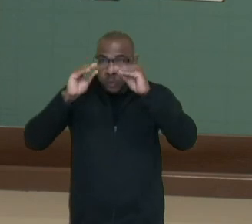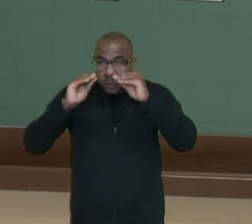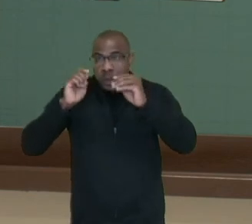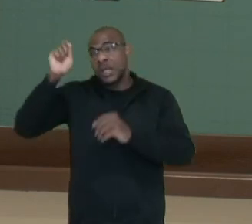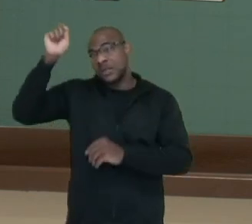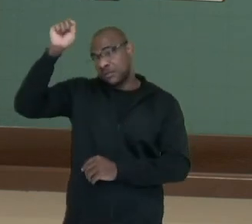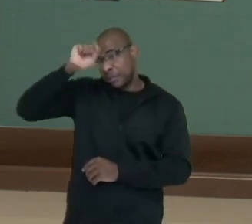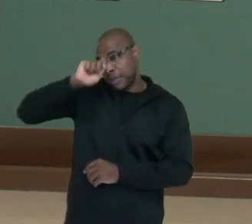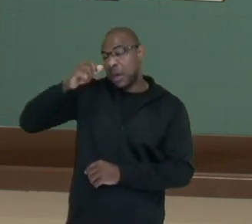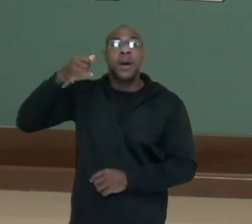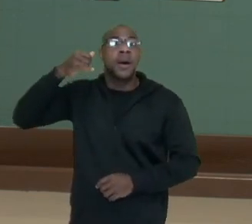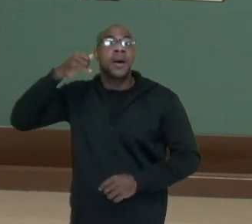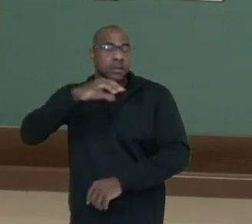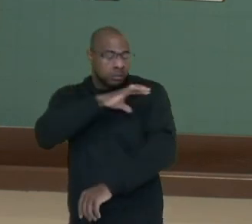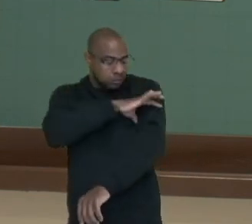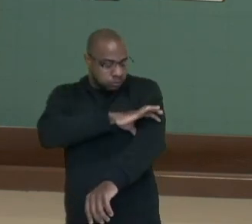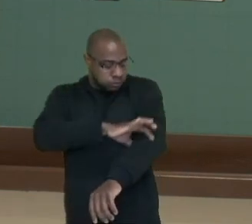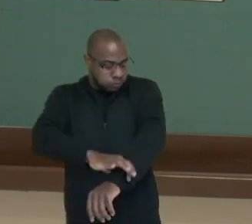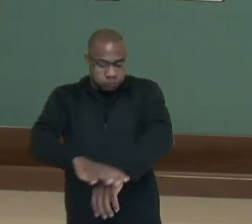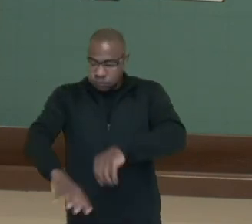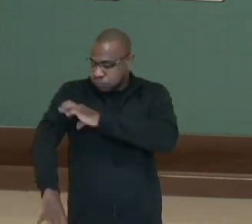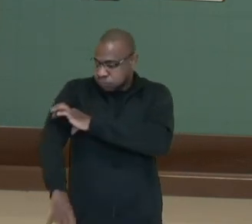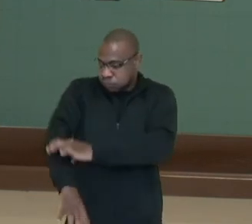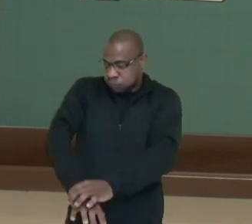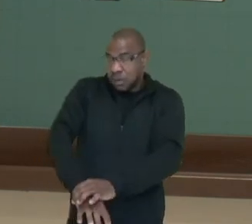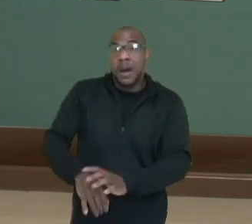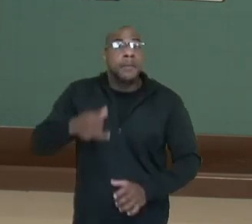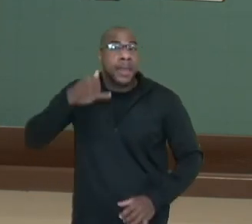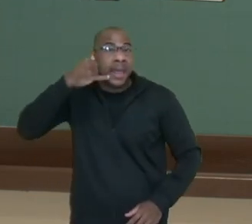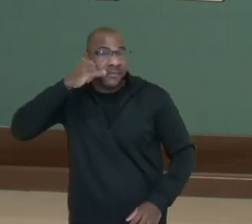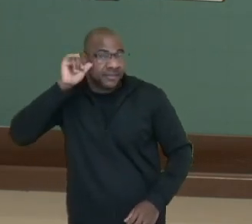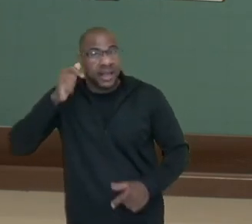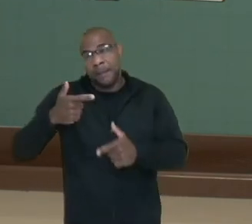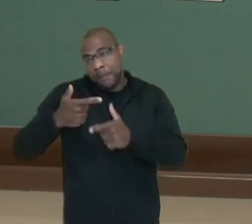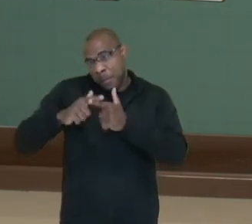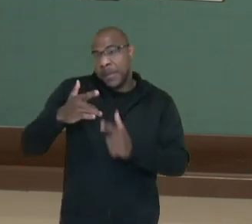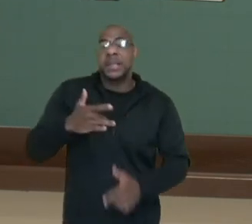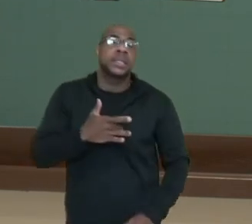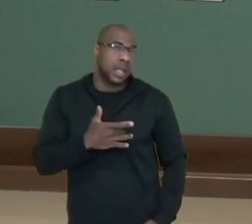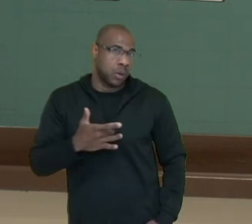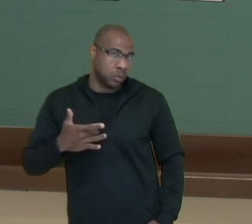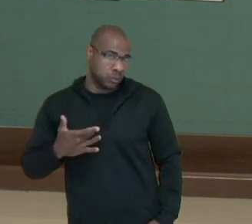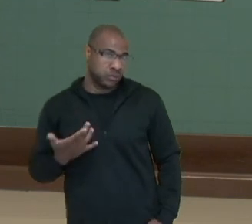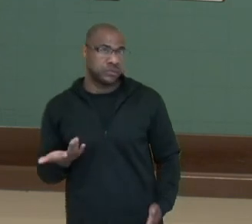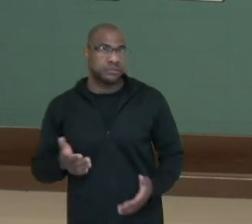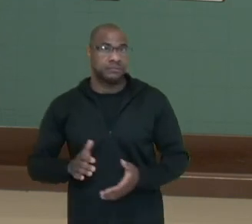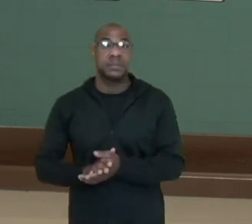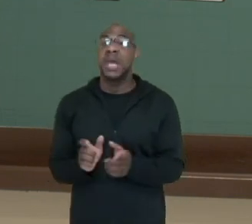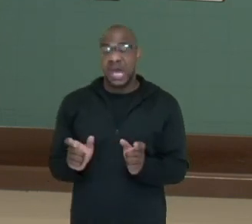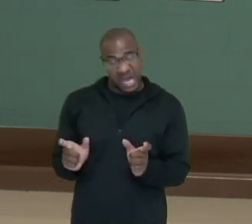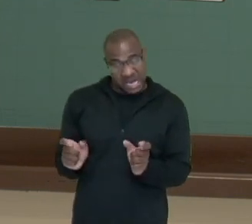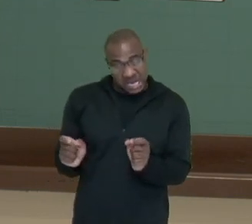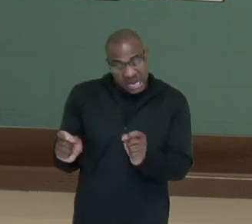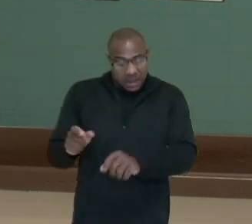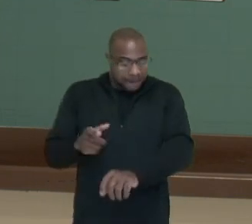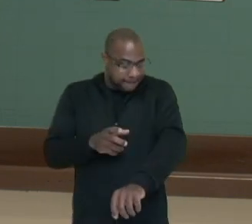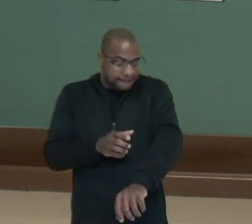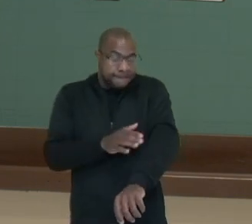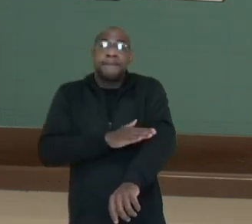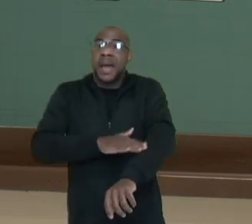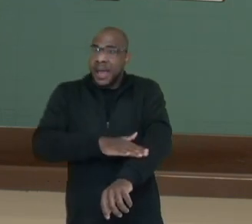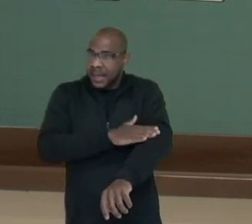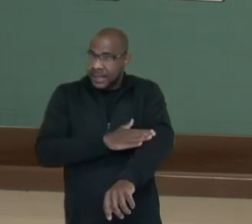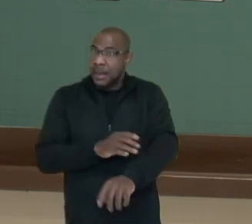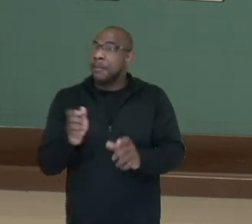então evitar tantos danos na saúde, né? Como a gente até mencionou aqui, o câncer de pele que pode